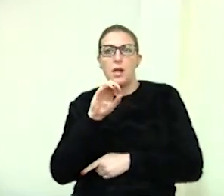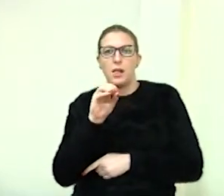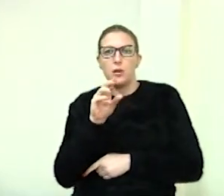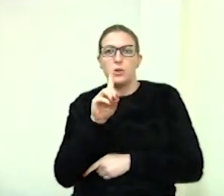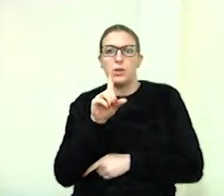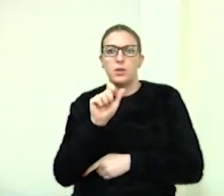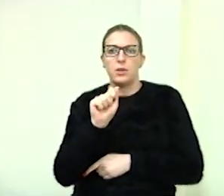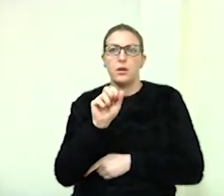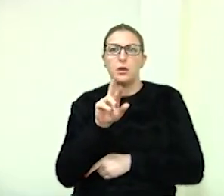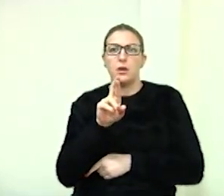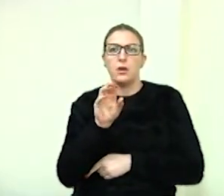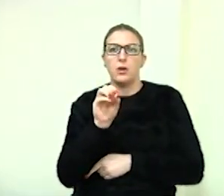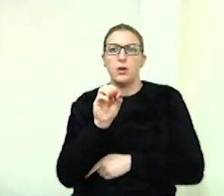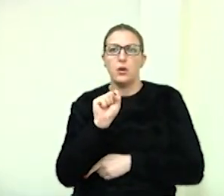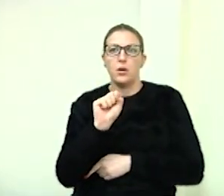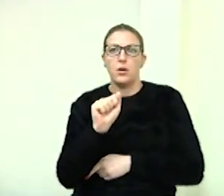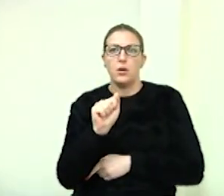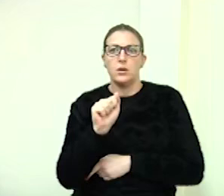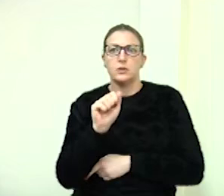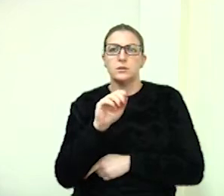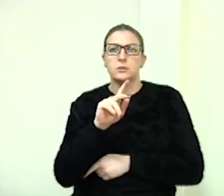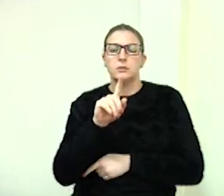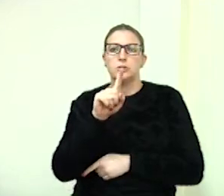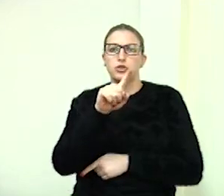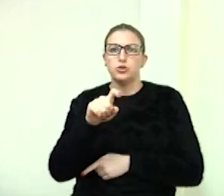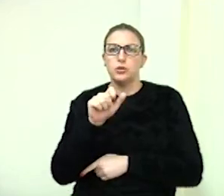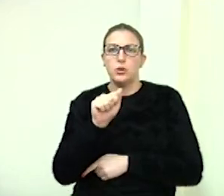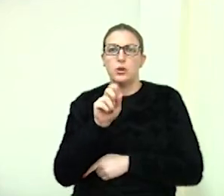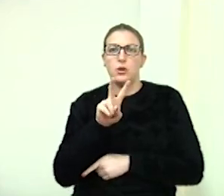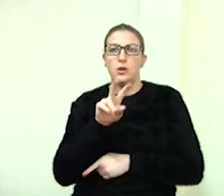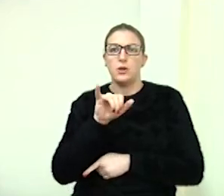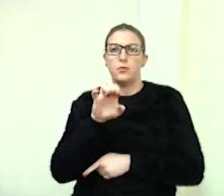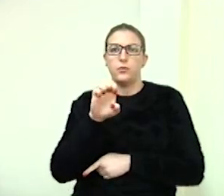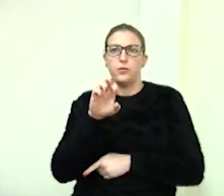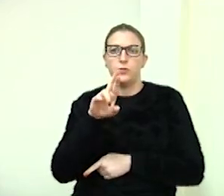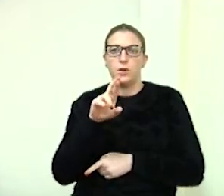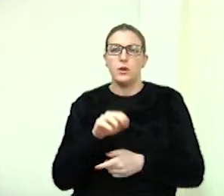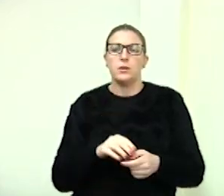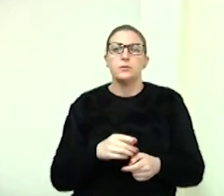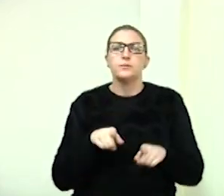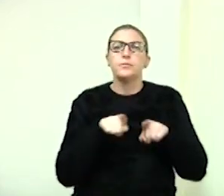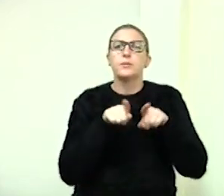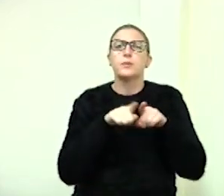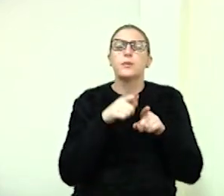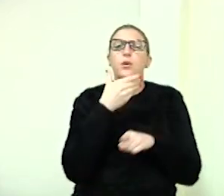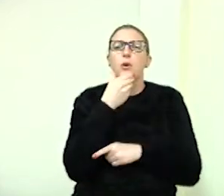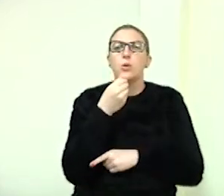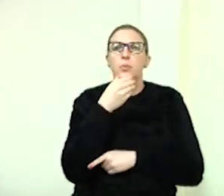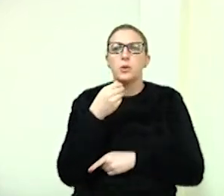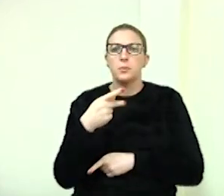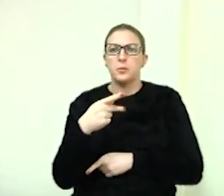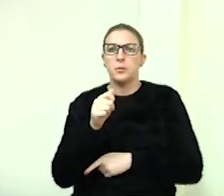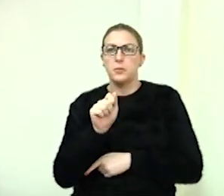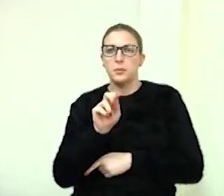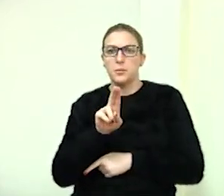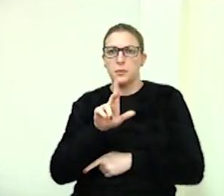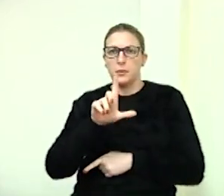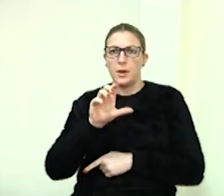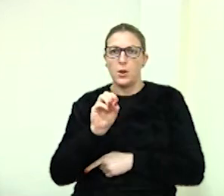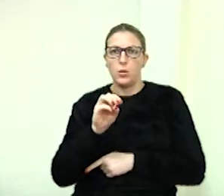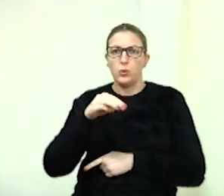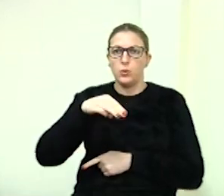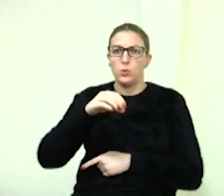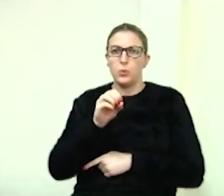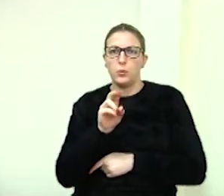Leandro Augusto Basso. Do senhor Paulo Moura, a pedido do vereador Flávio de